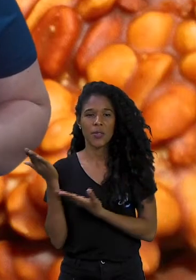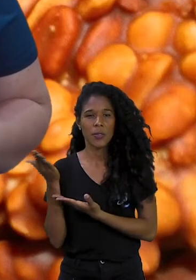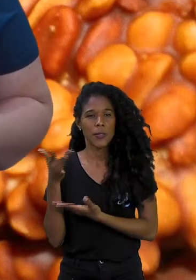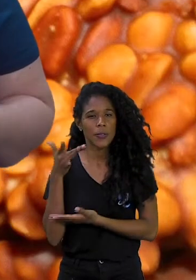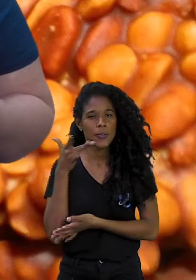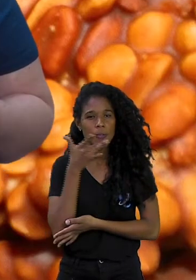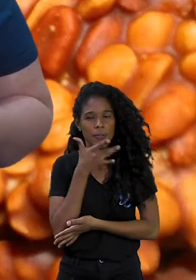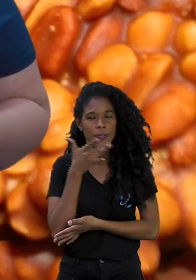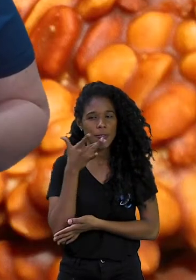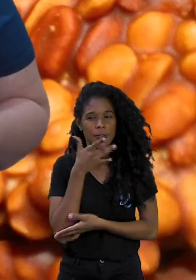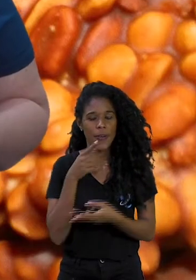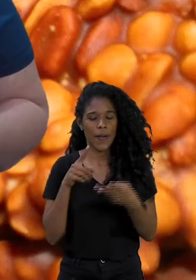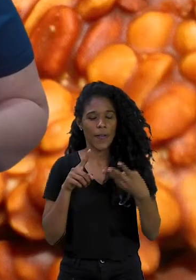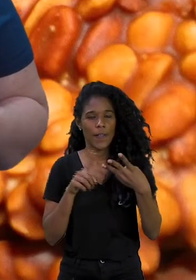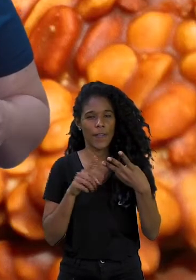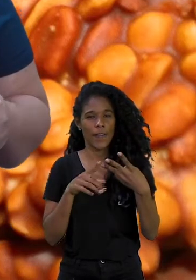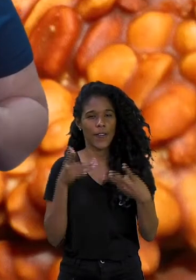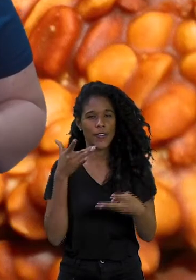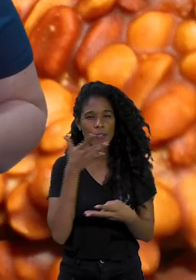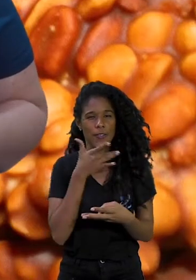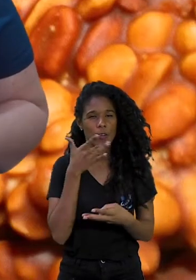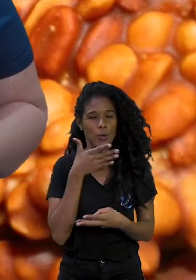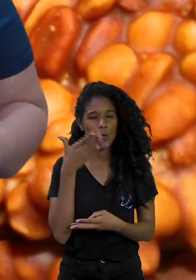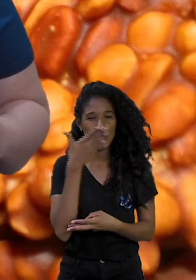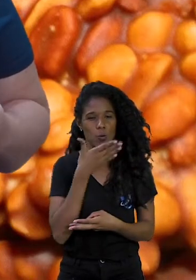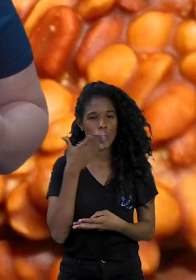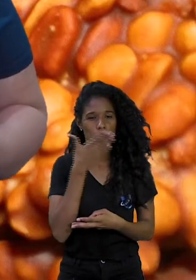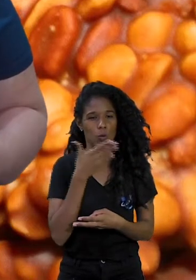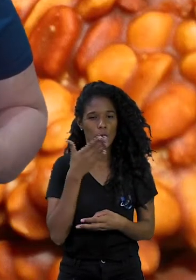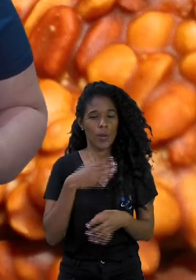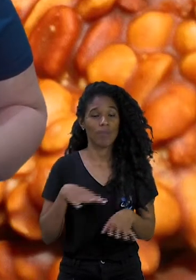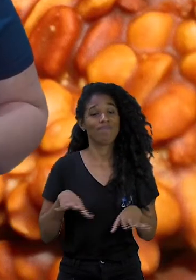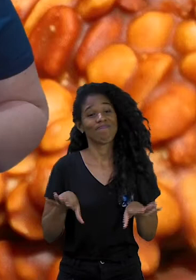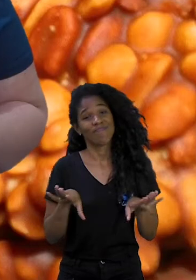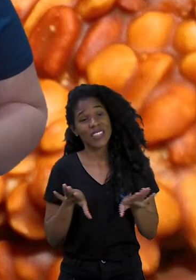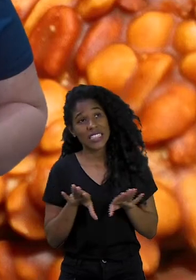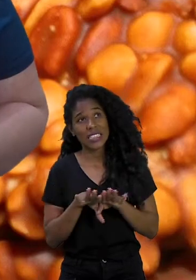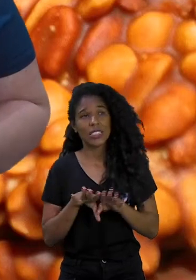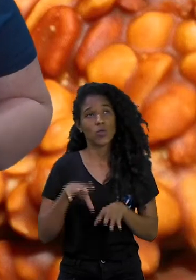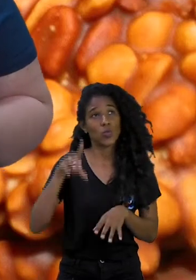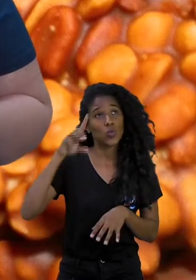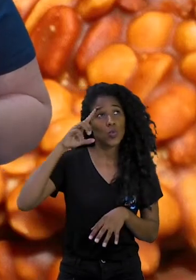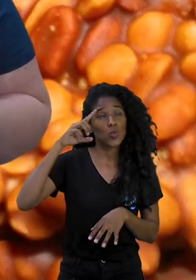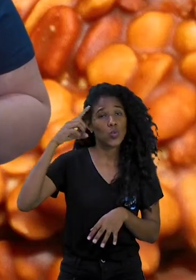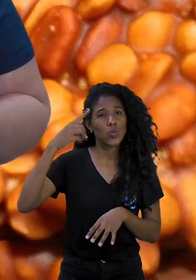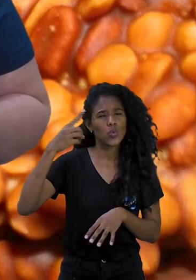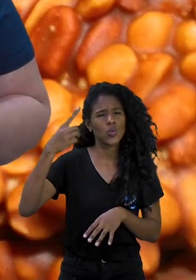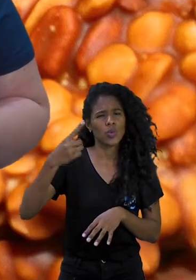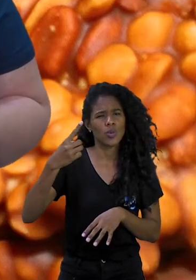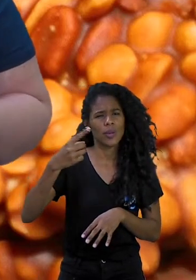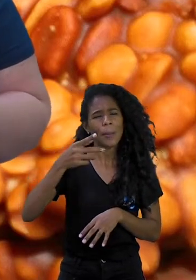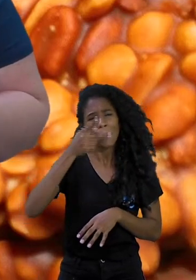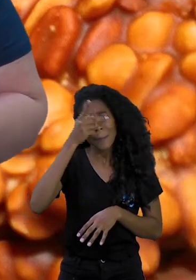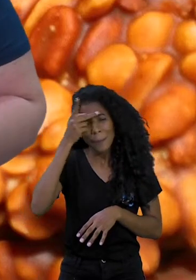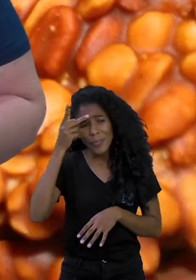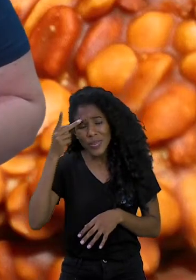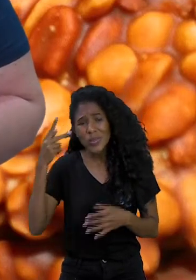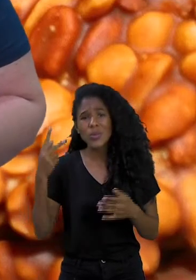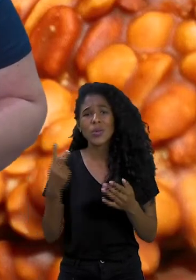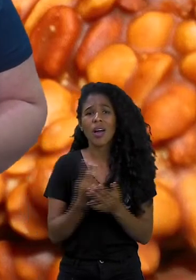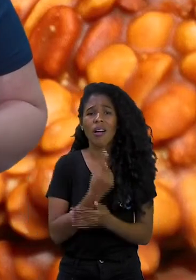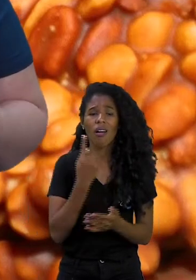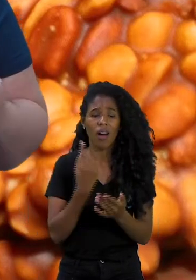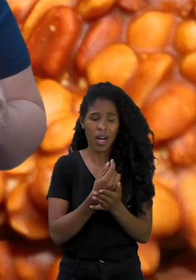bom. Dia a dia é um que eu vejo muitas pessoas errando. Então, dia a dia, ele é uma palavra